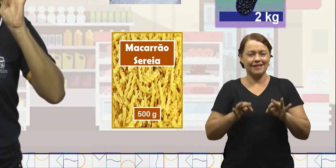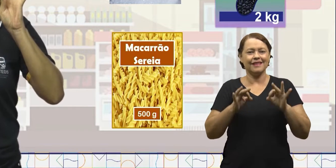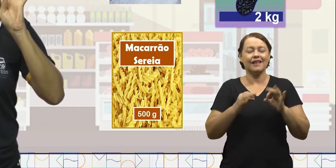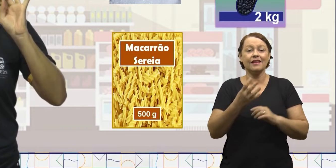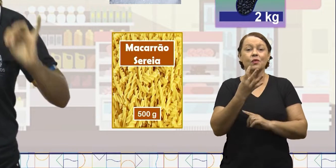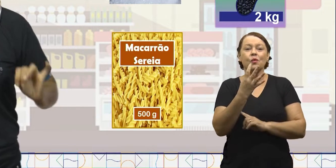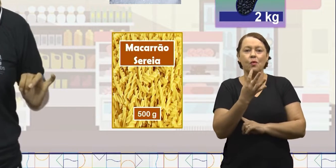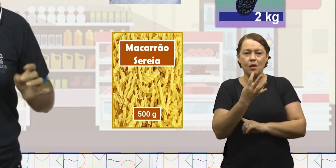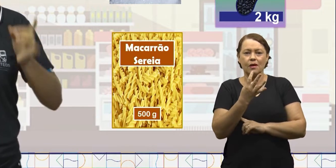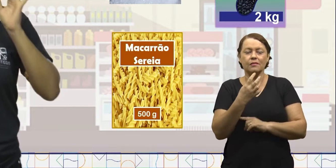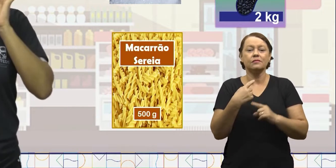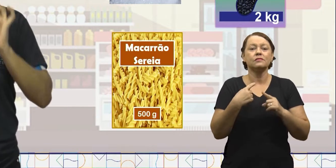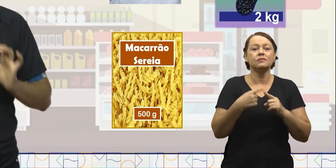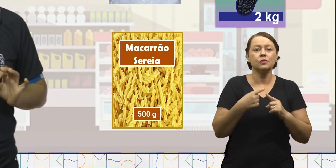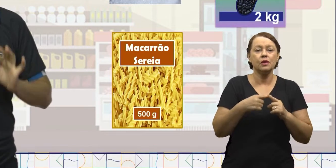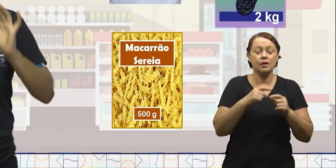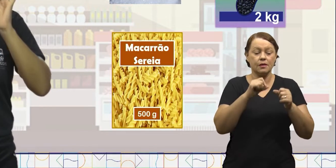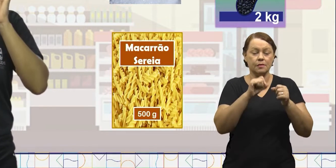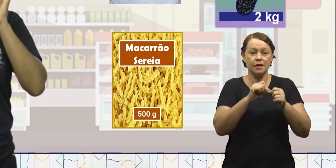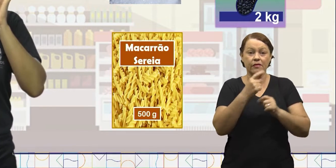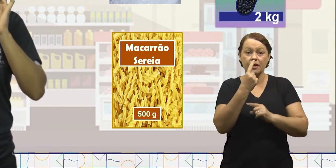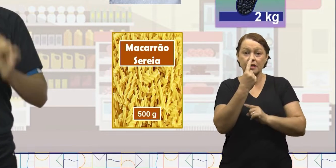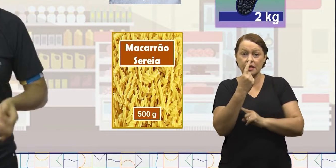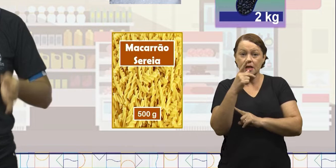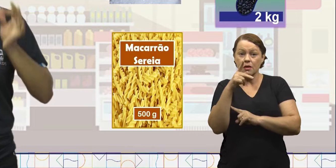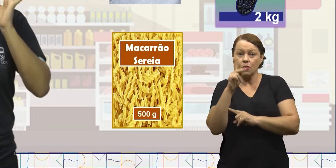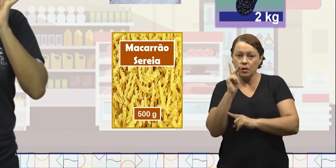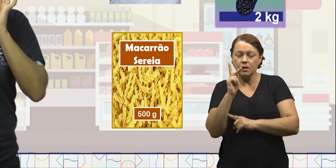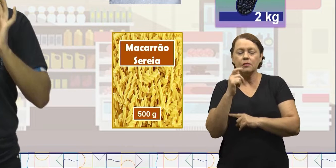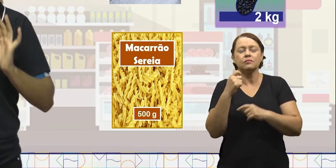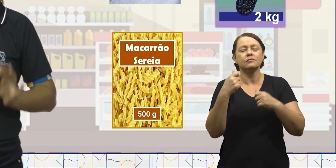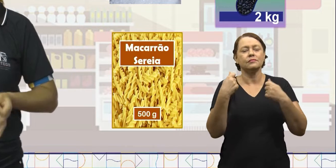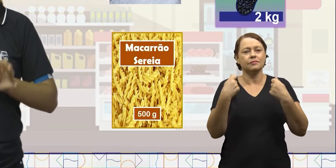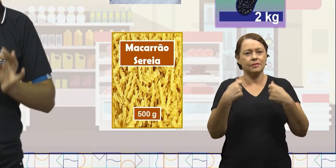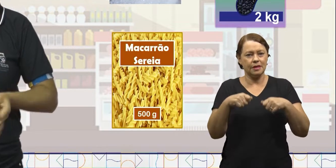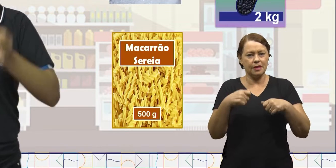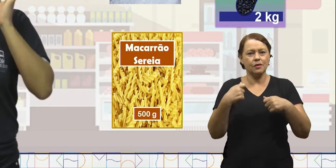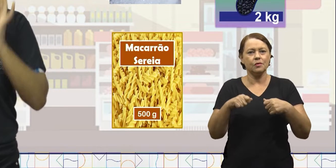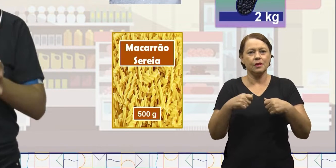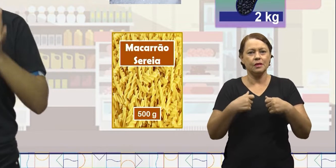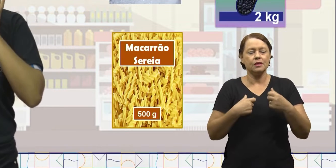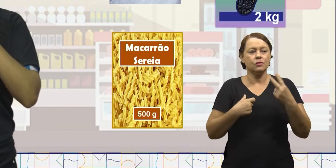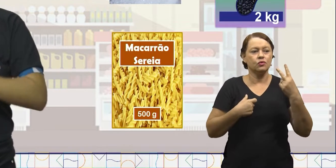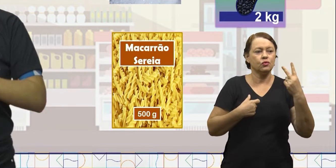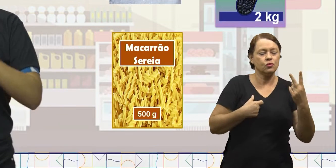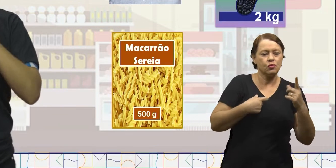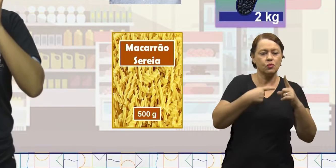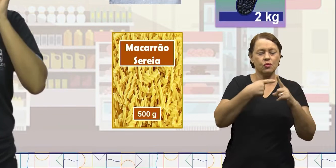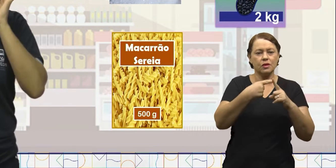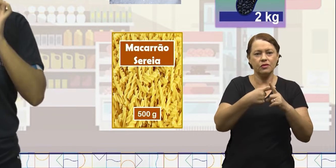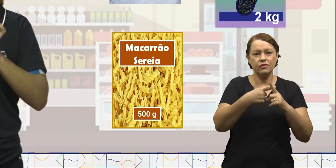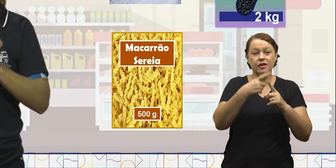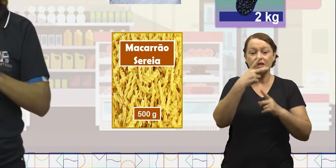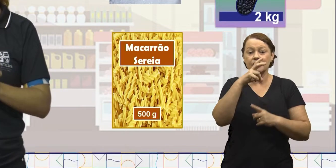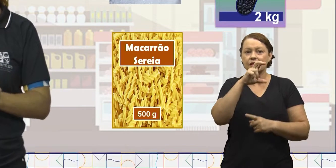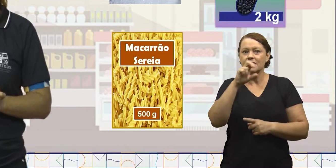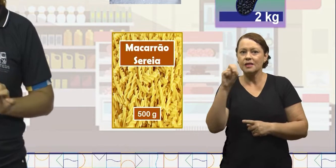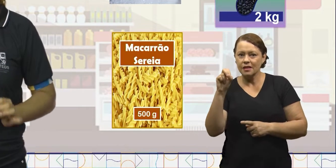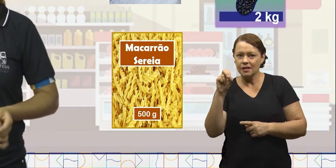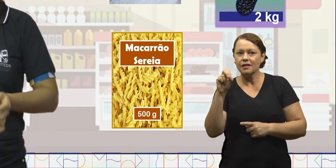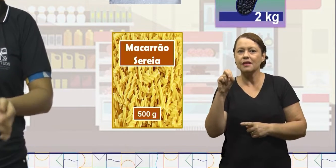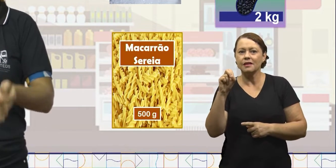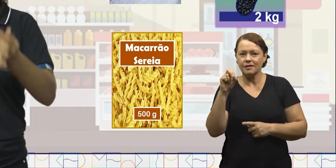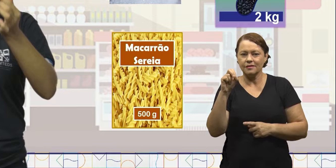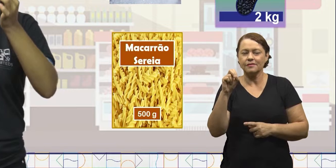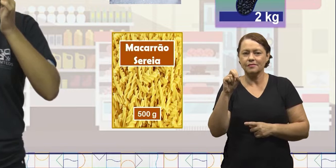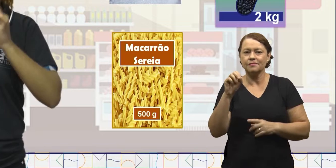Exatamente, 4, porque para formar 1 quilo preciso de 2 vezes